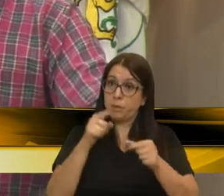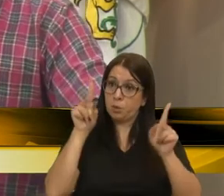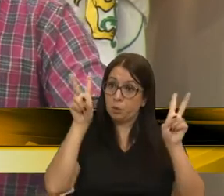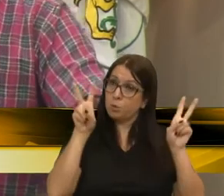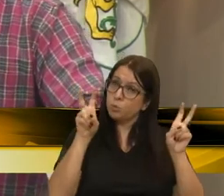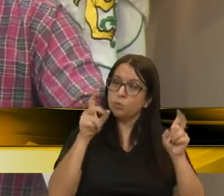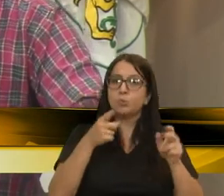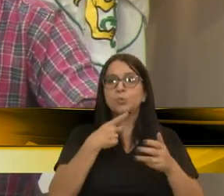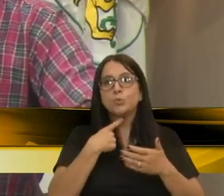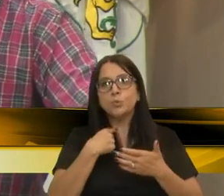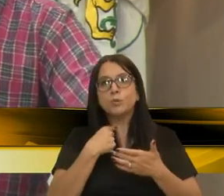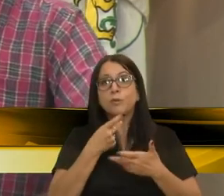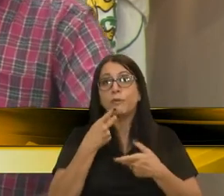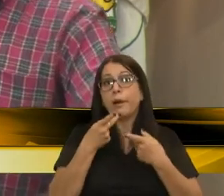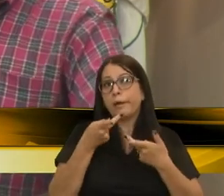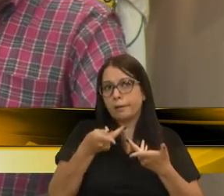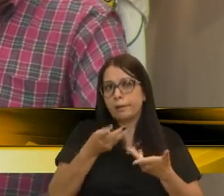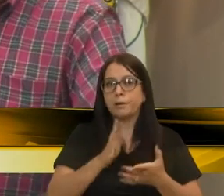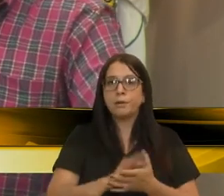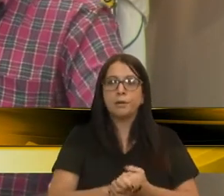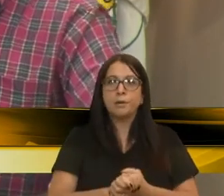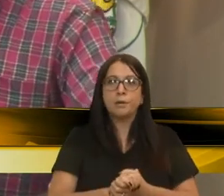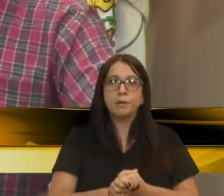eu gostaria de tratar aqui,